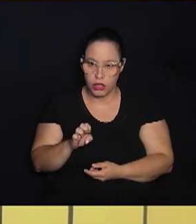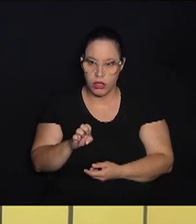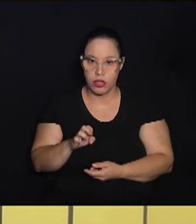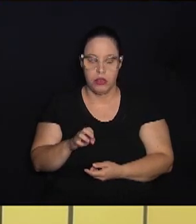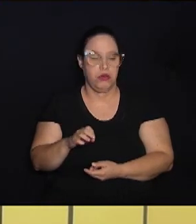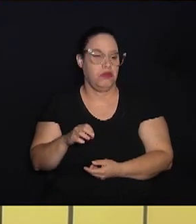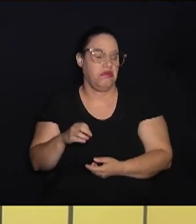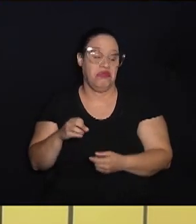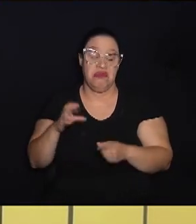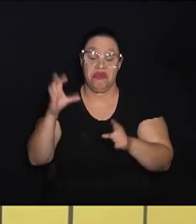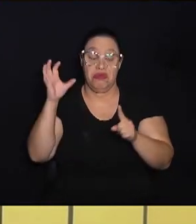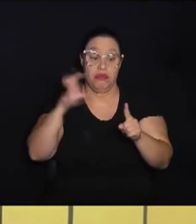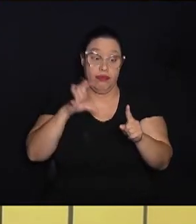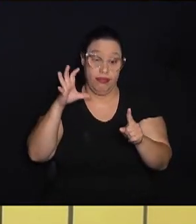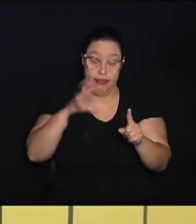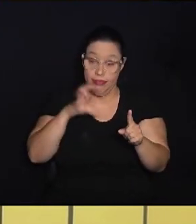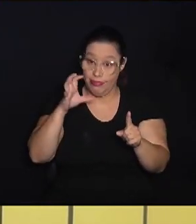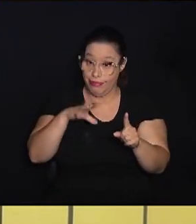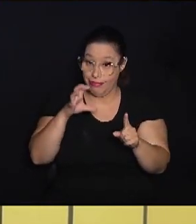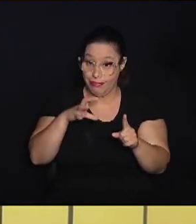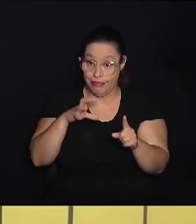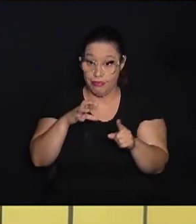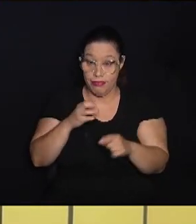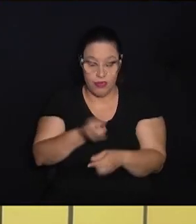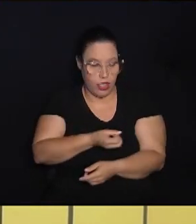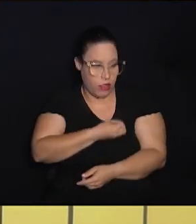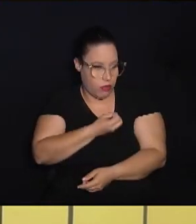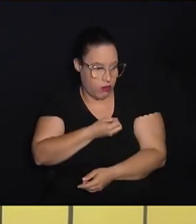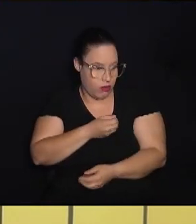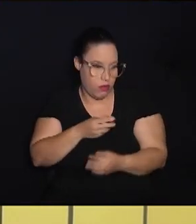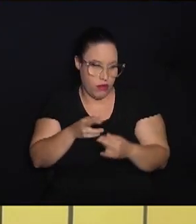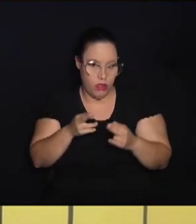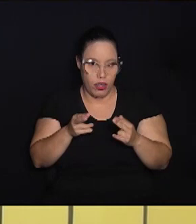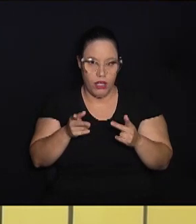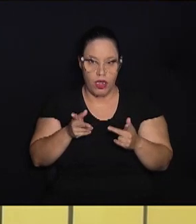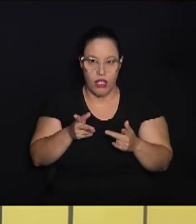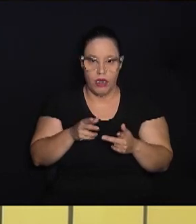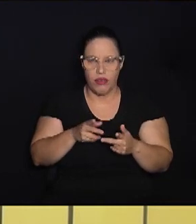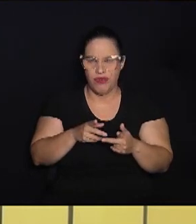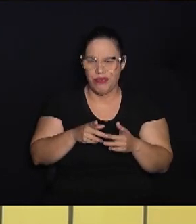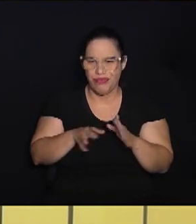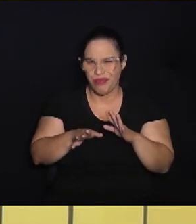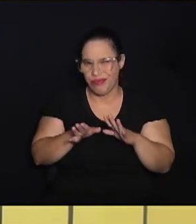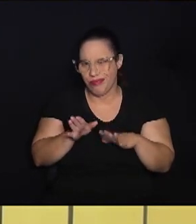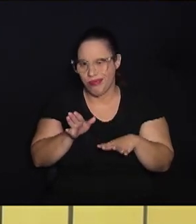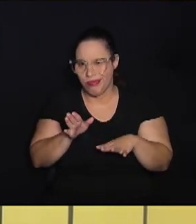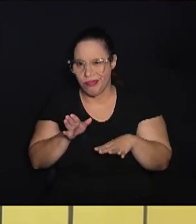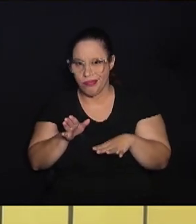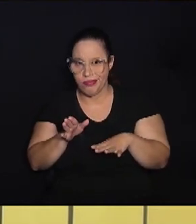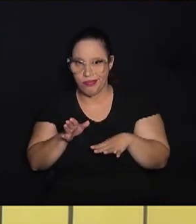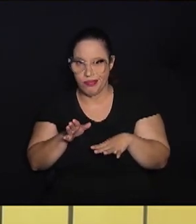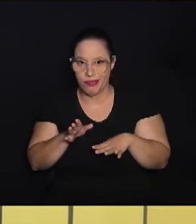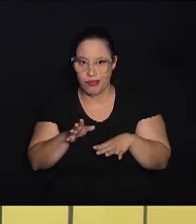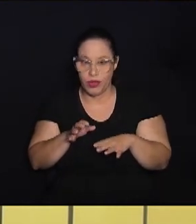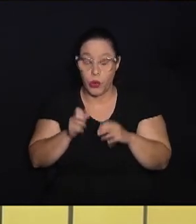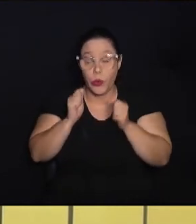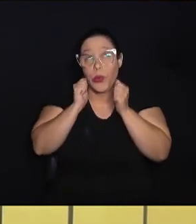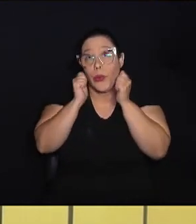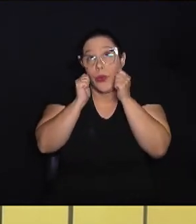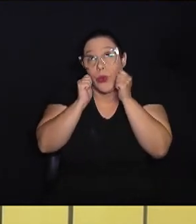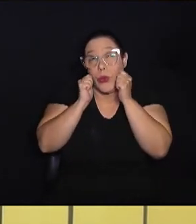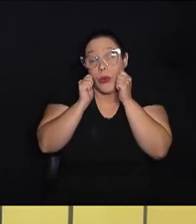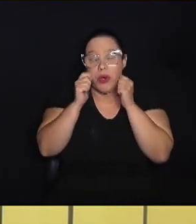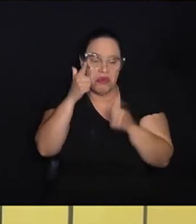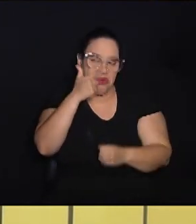eh ele não tem uma sobrevida muito grande porque era muito vulgar ele era um personagem meio algumas pessoas acham fofo outras acheio ele era